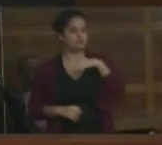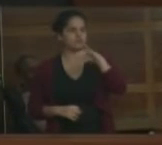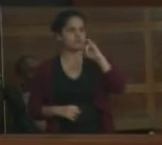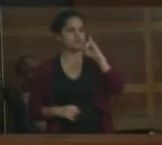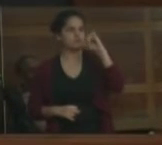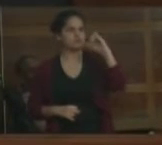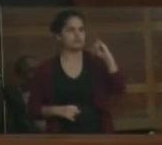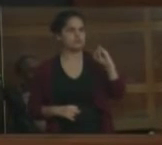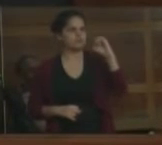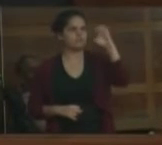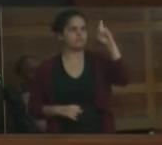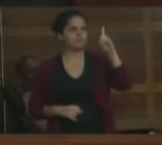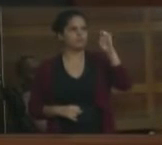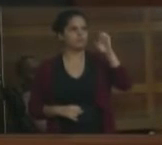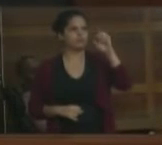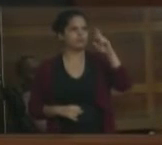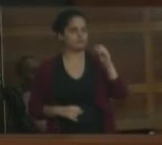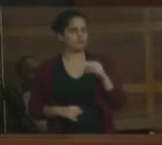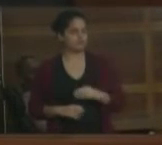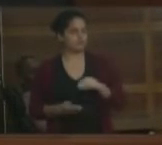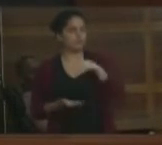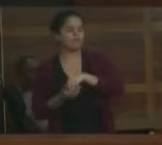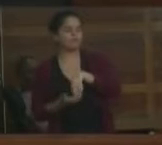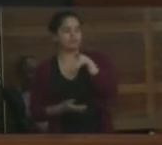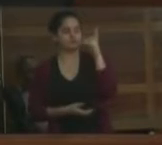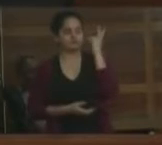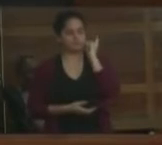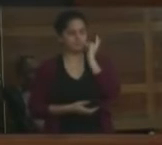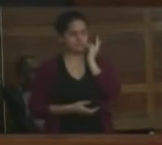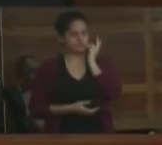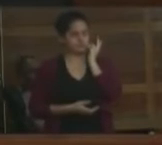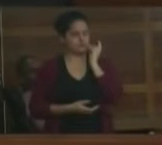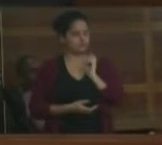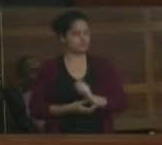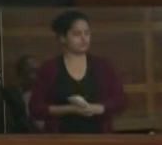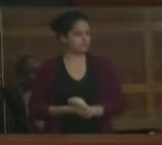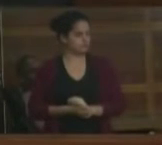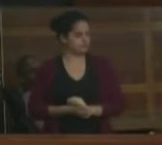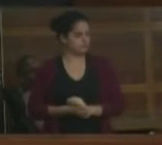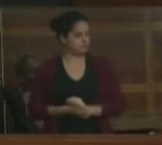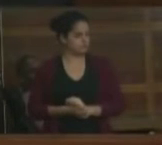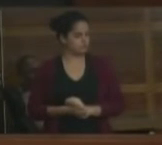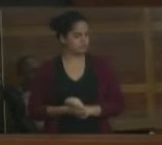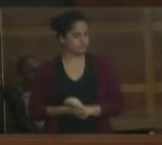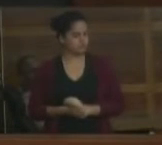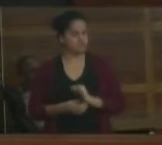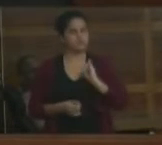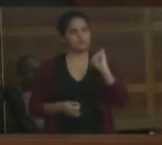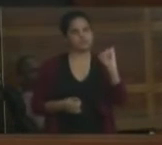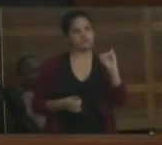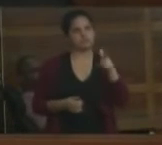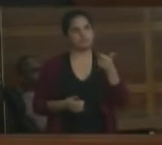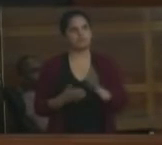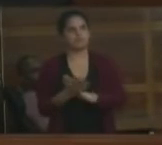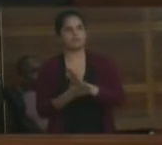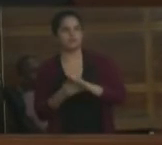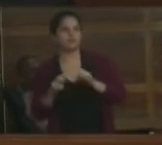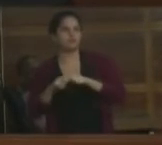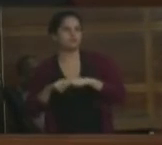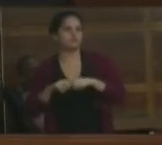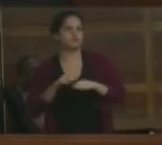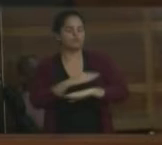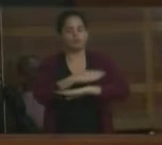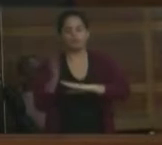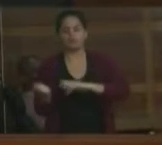eu concordo com você tá na ausência dos vereadores eu não sei as atribuições que lhe estão tendo hoje né durante o dia até porque a gente não sabe